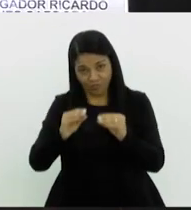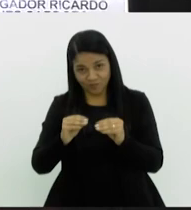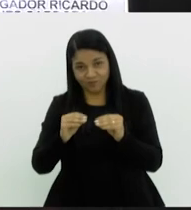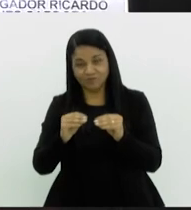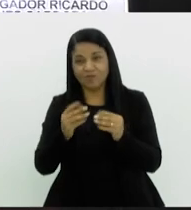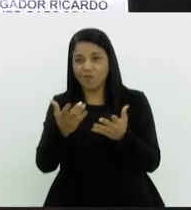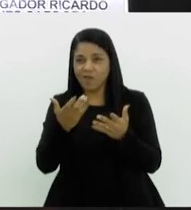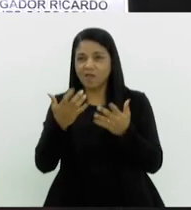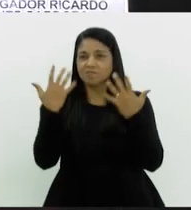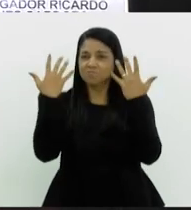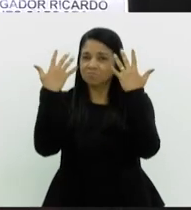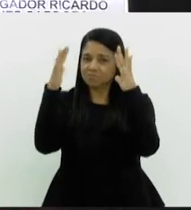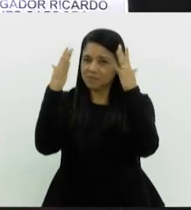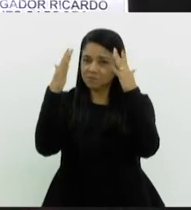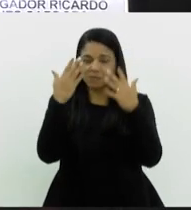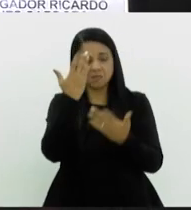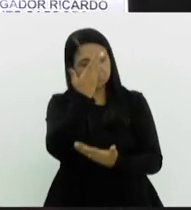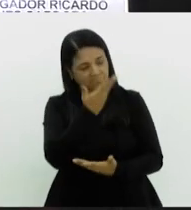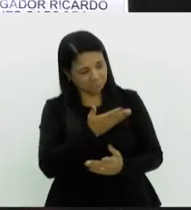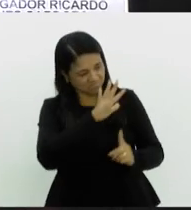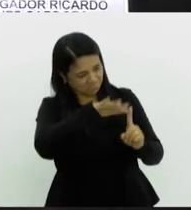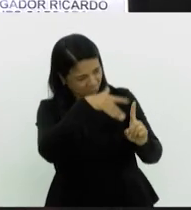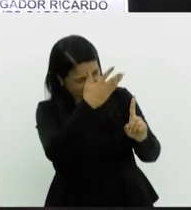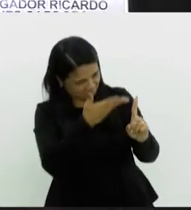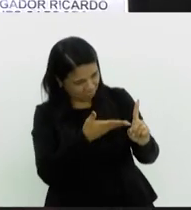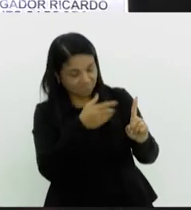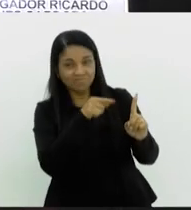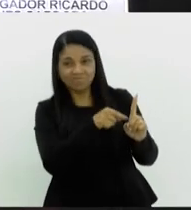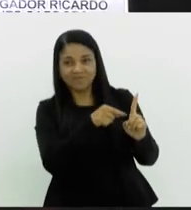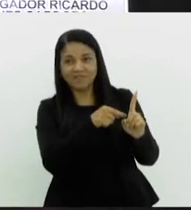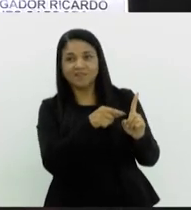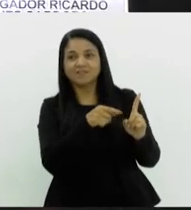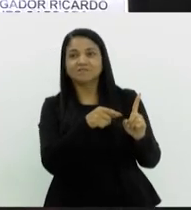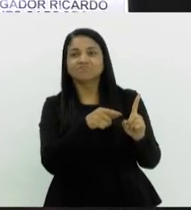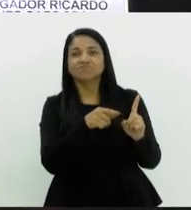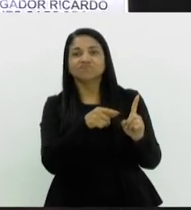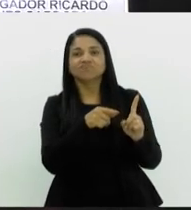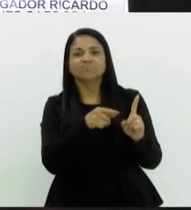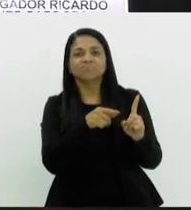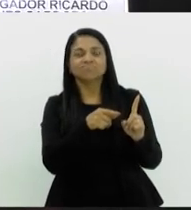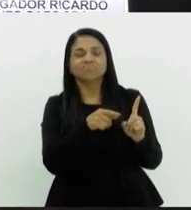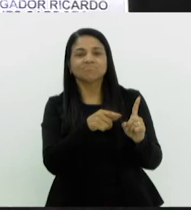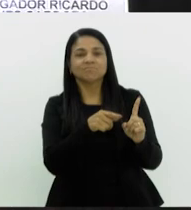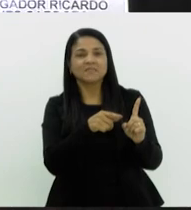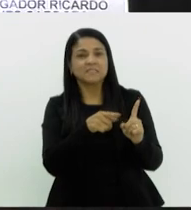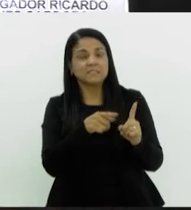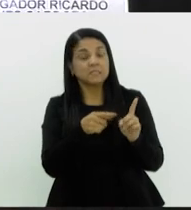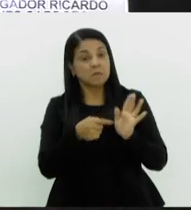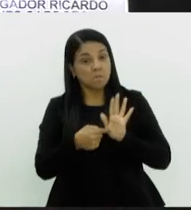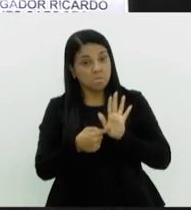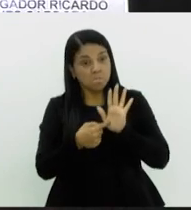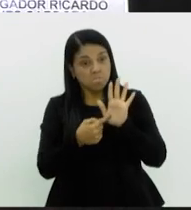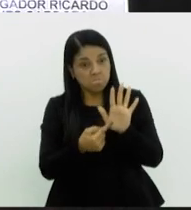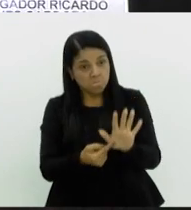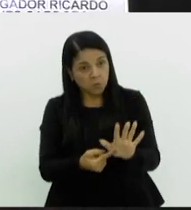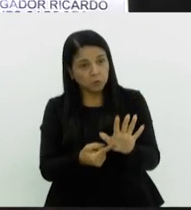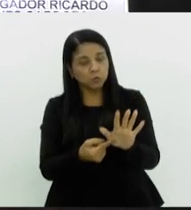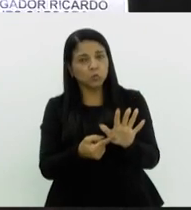aqui parabenizar o senhor, que de forma nenhuma deixou de mostrar e de